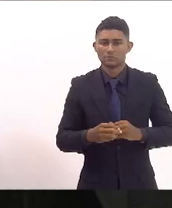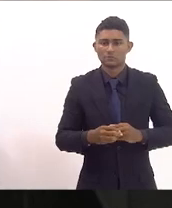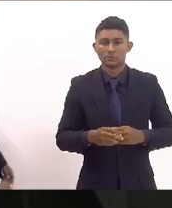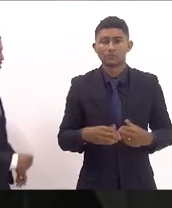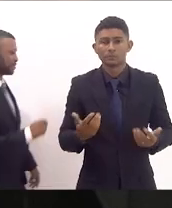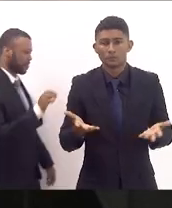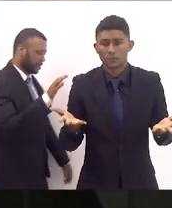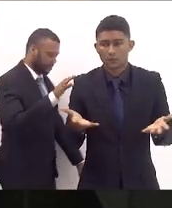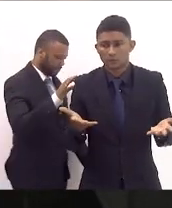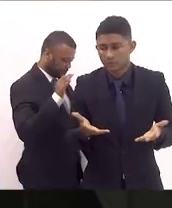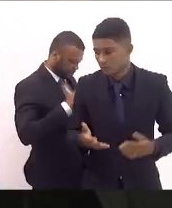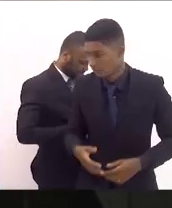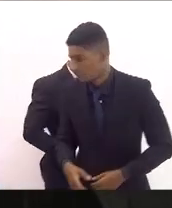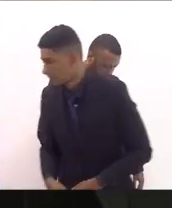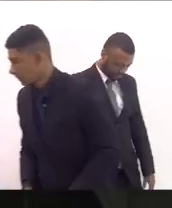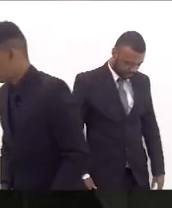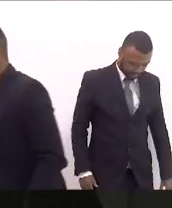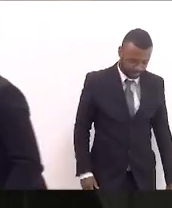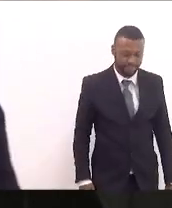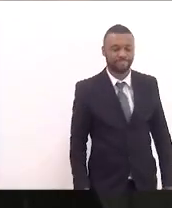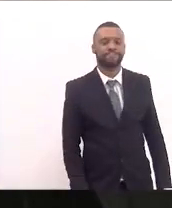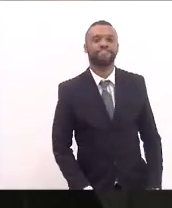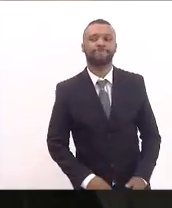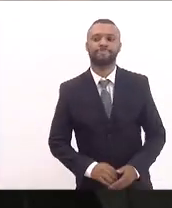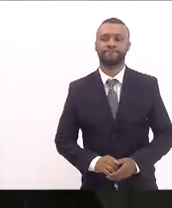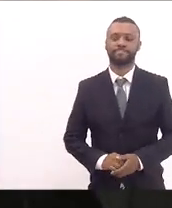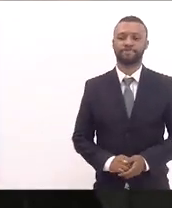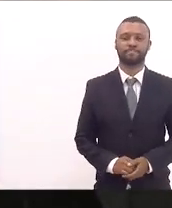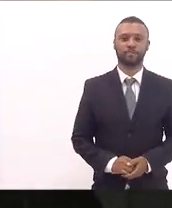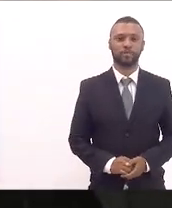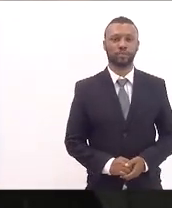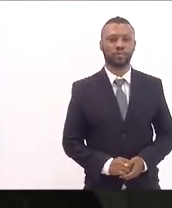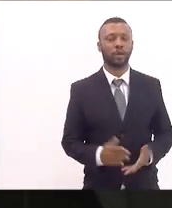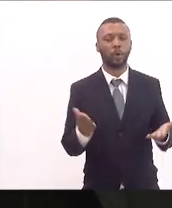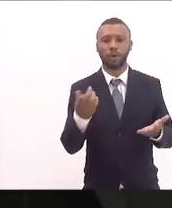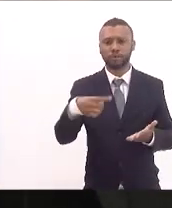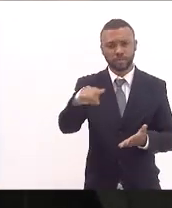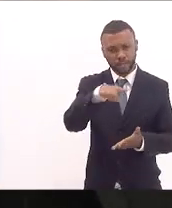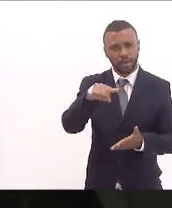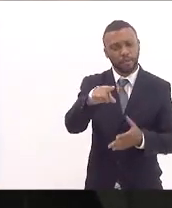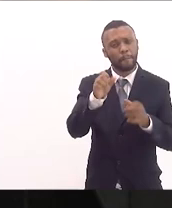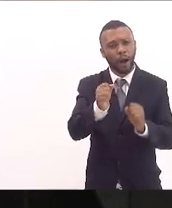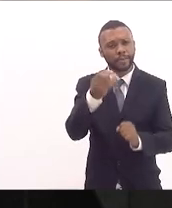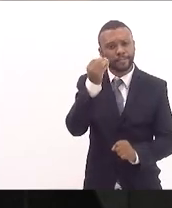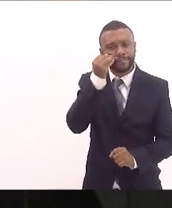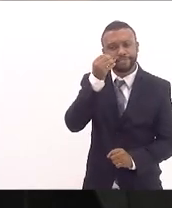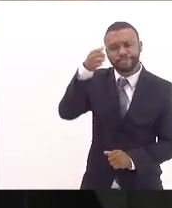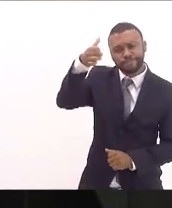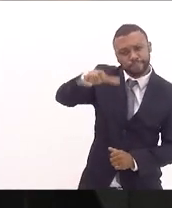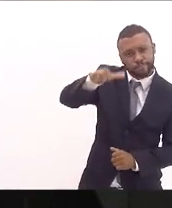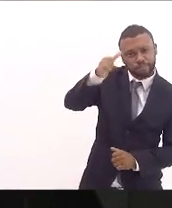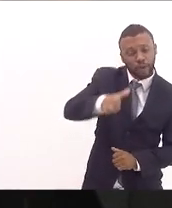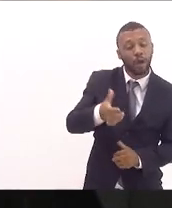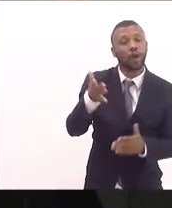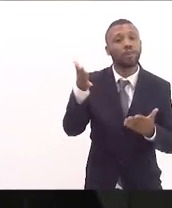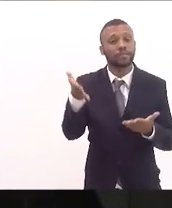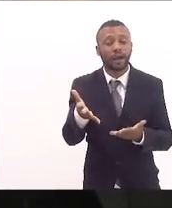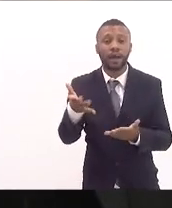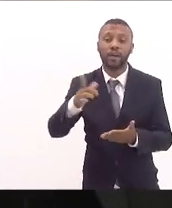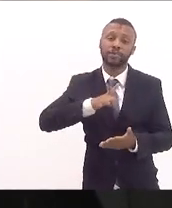ah e hoje a assessoria pode verificar eu recebi já